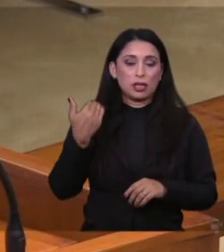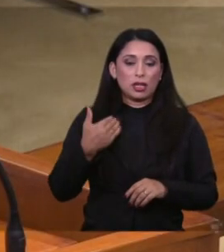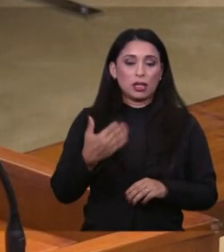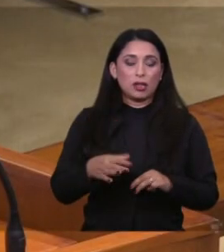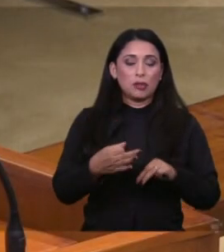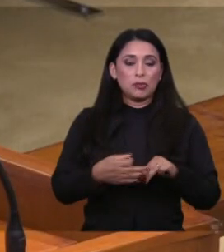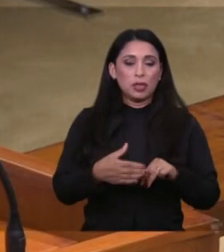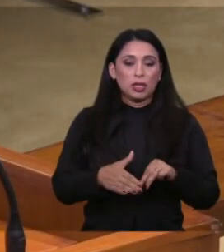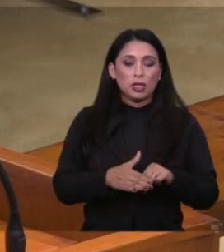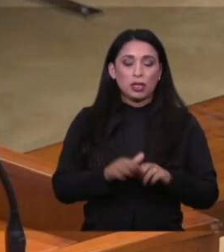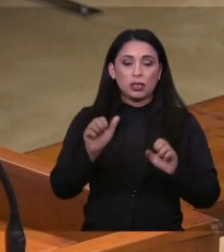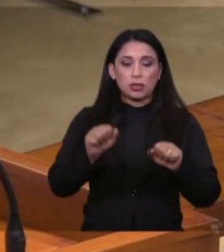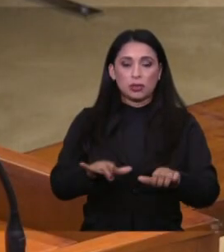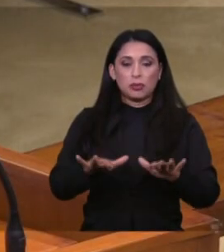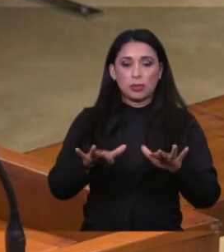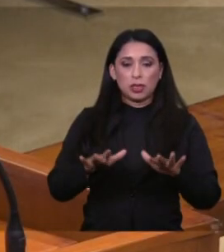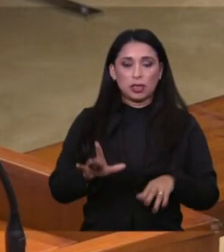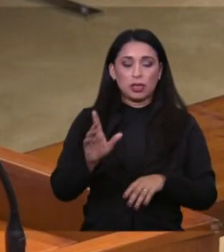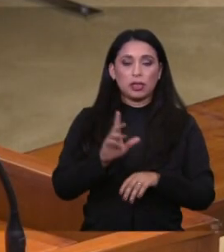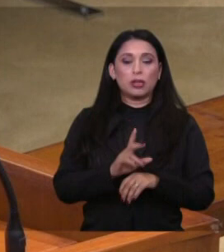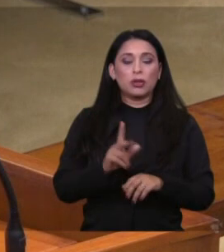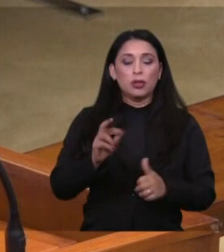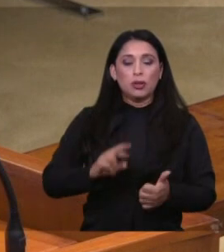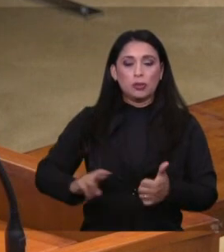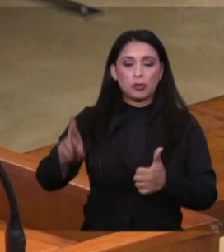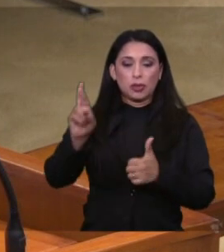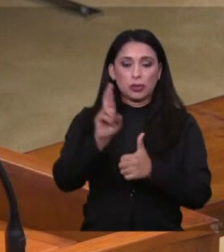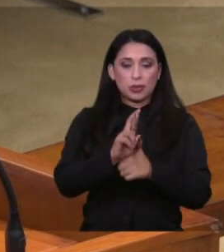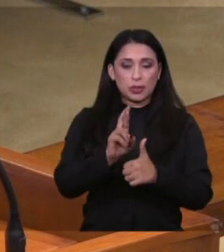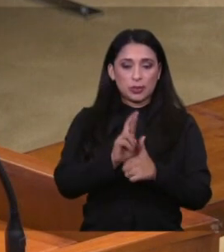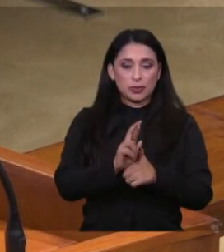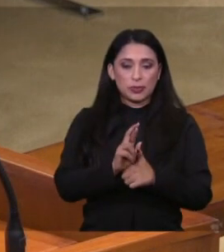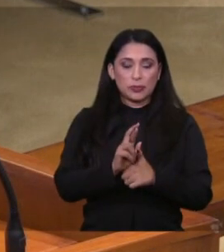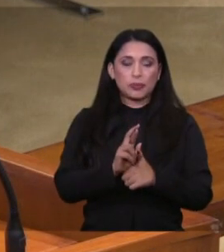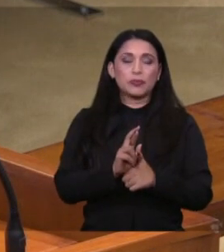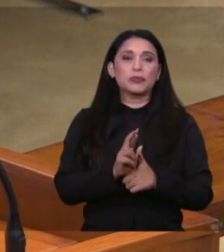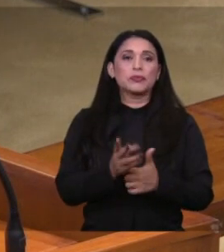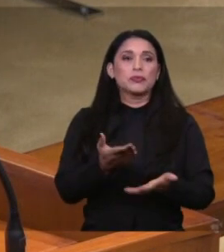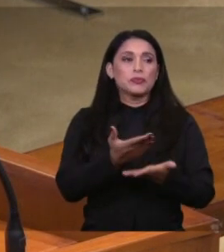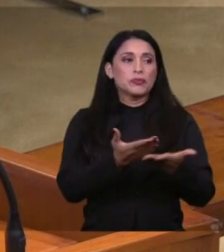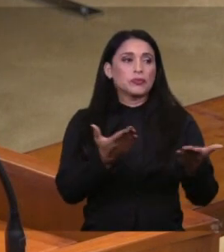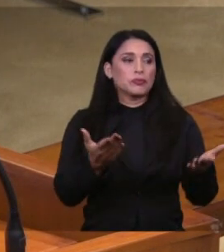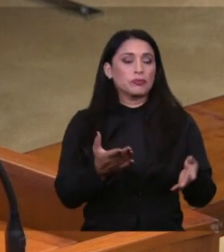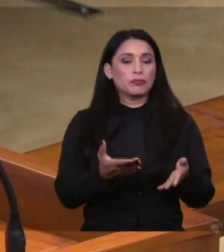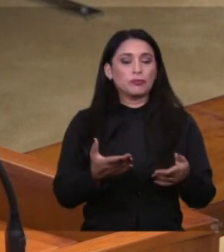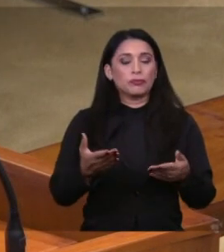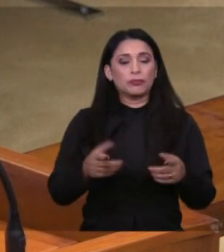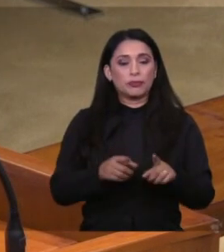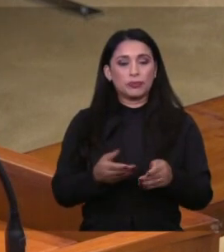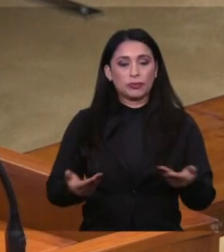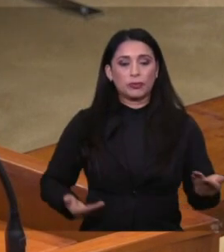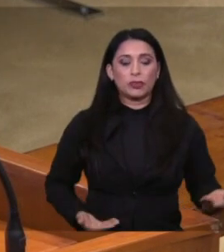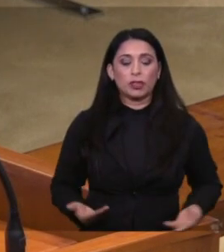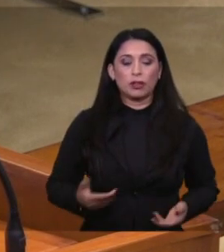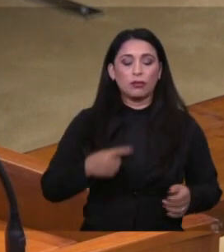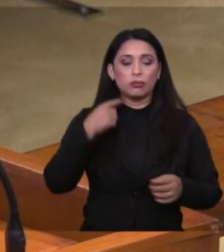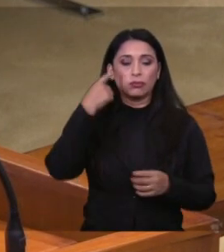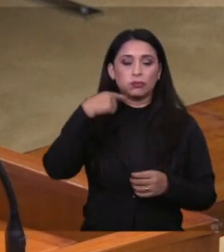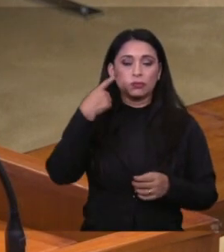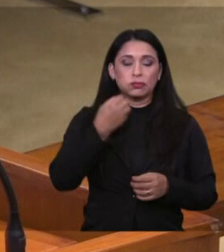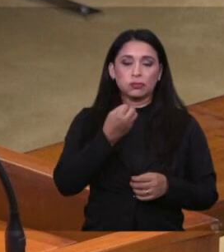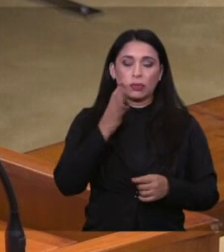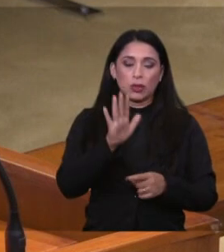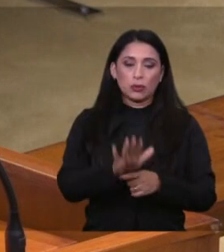que compõem esse plenário, doutora procuradora-geral da República, senhores e senhoras servidores, advogados e advogadas e demais presentes,